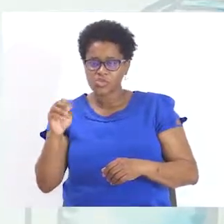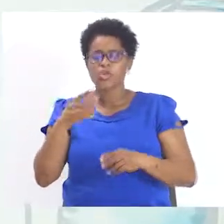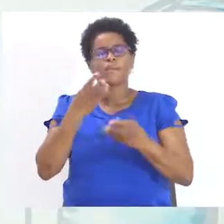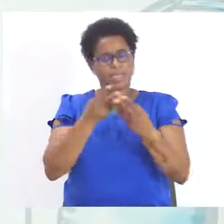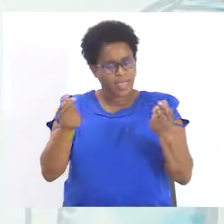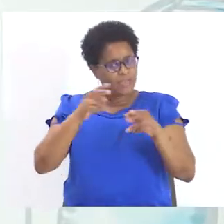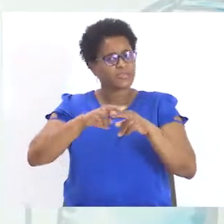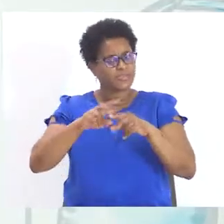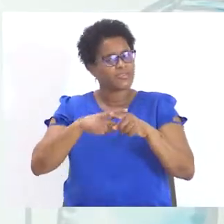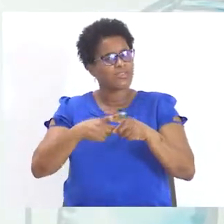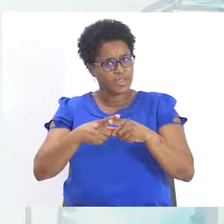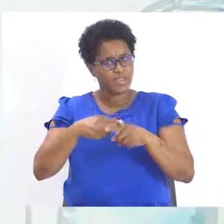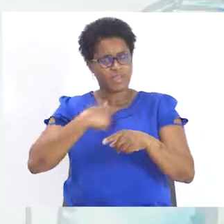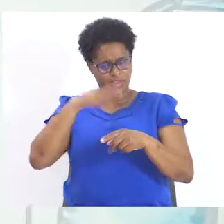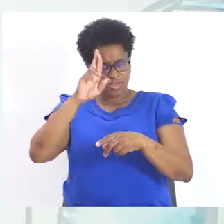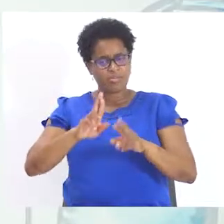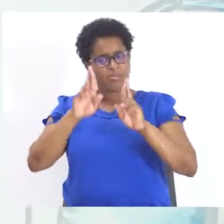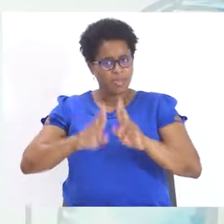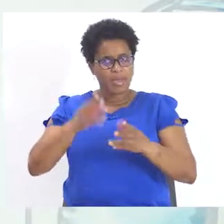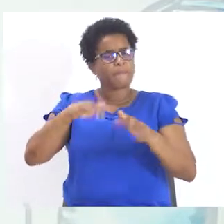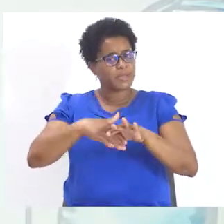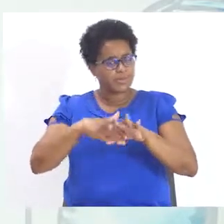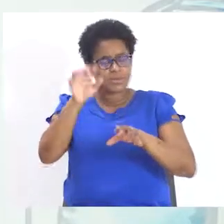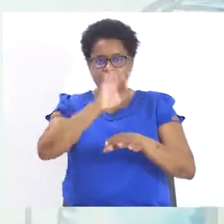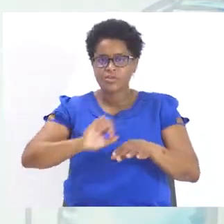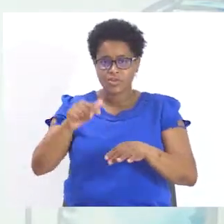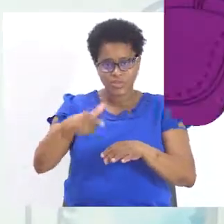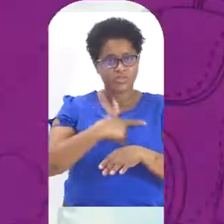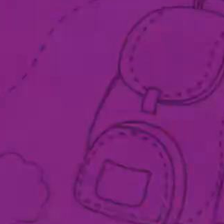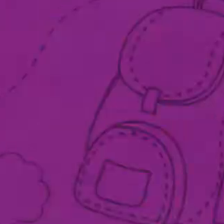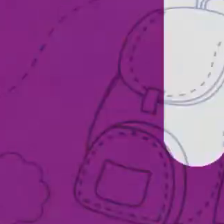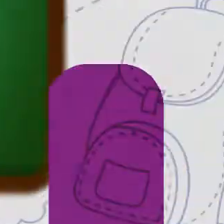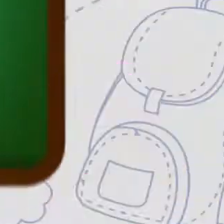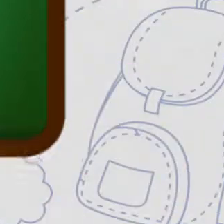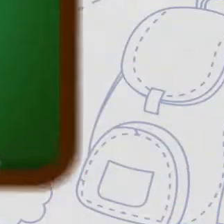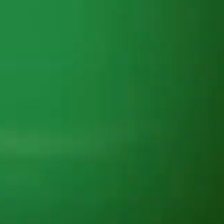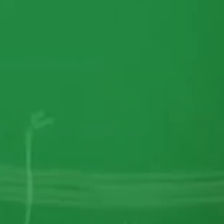a vossa participação em massa nessa turma, ok?